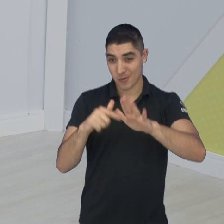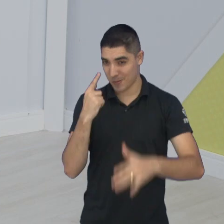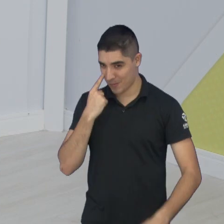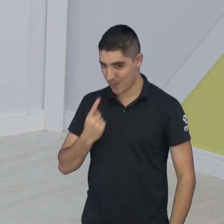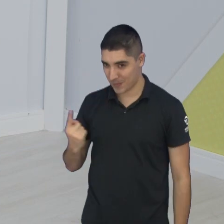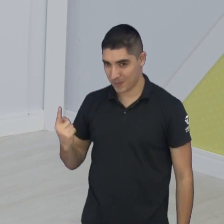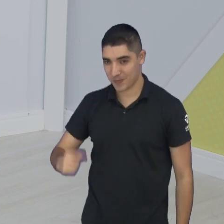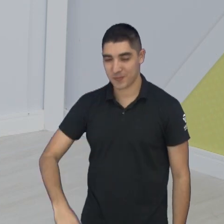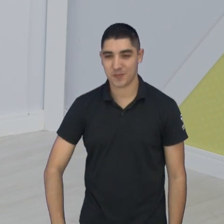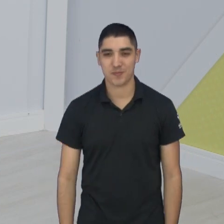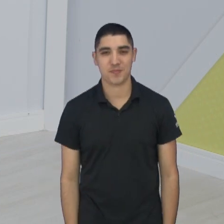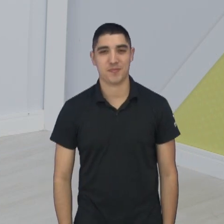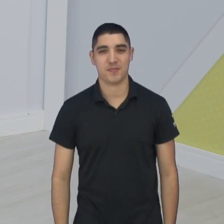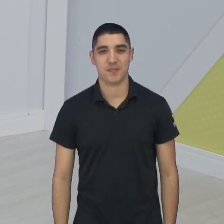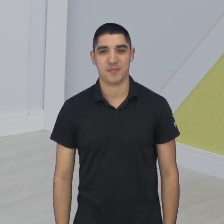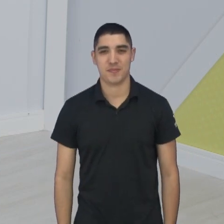Piteco!